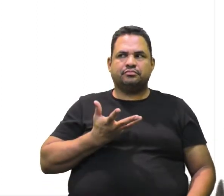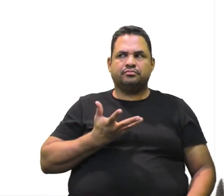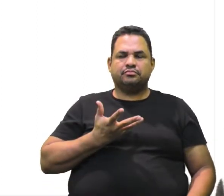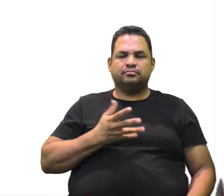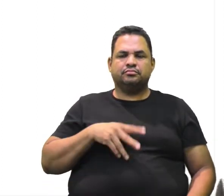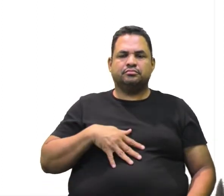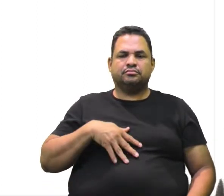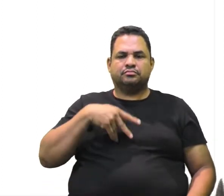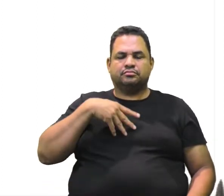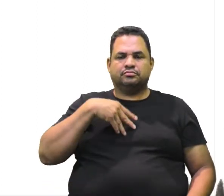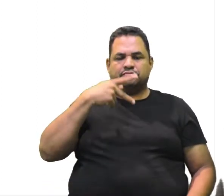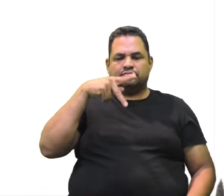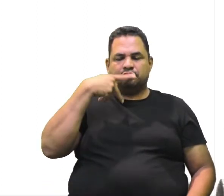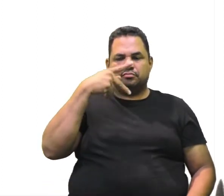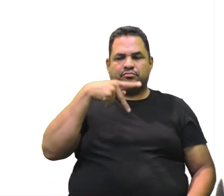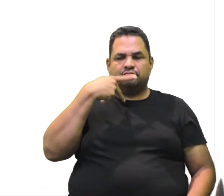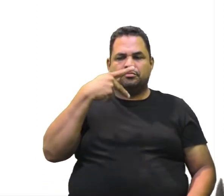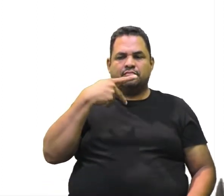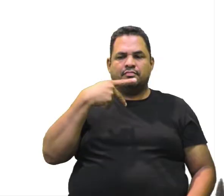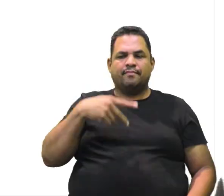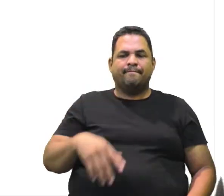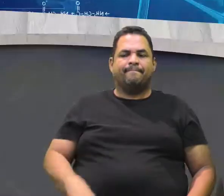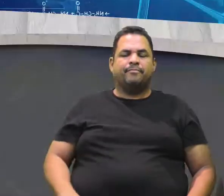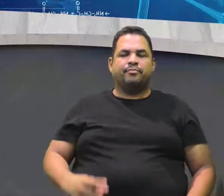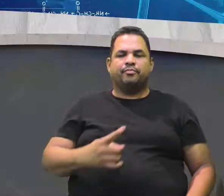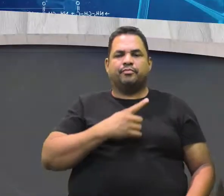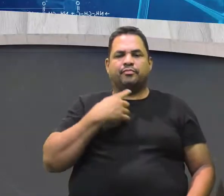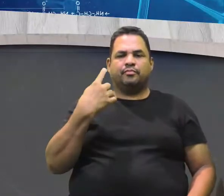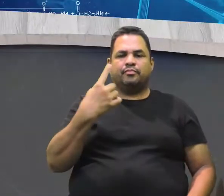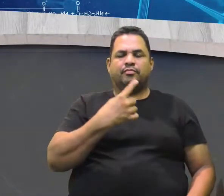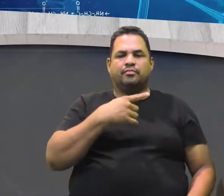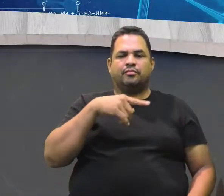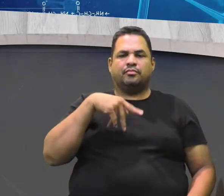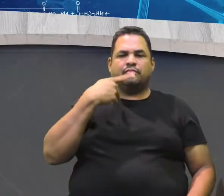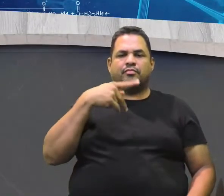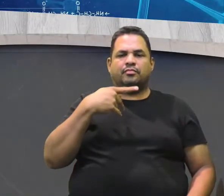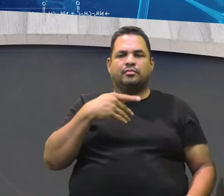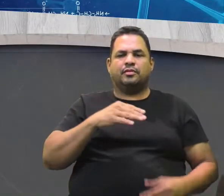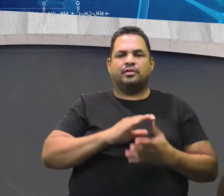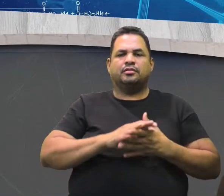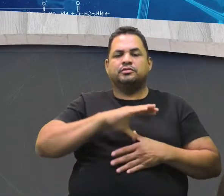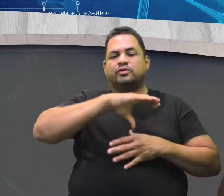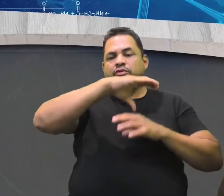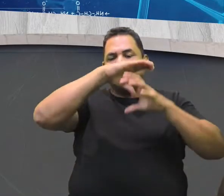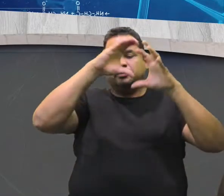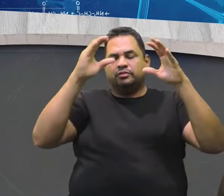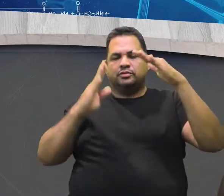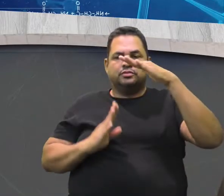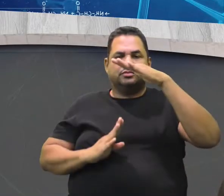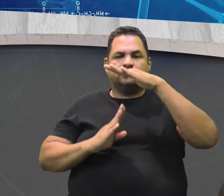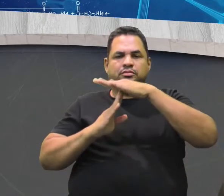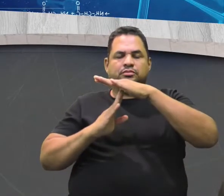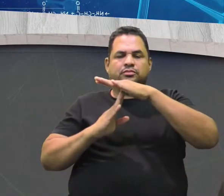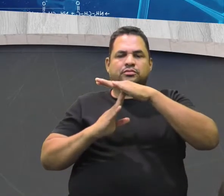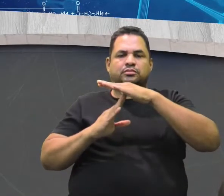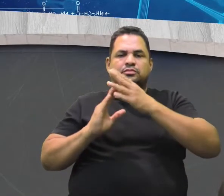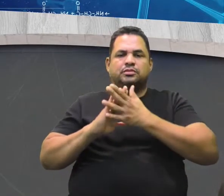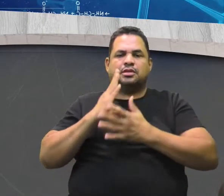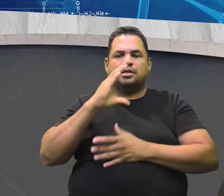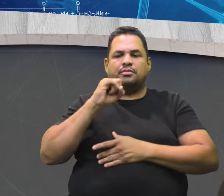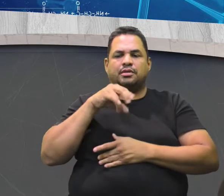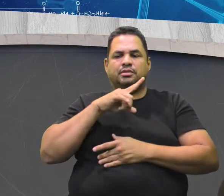fazer um comentário que nós falamos sobre efeito estufa e nós falamos sobre a camada de